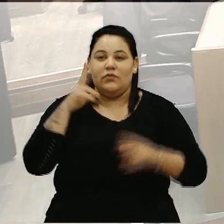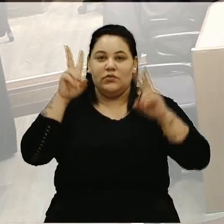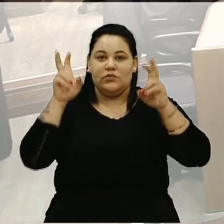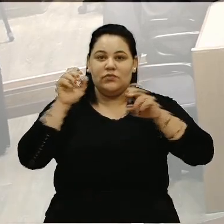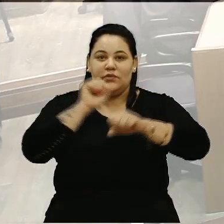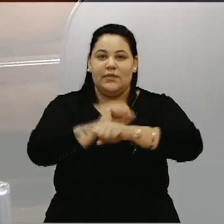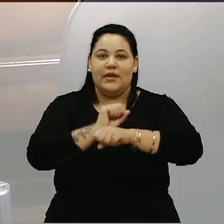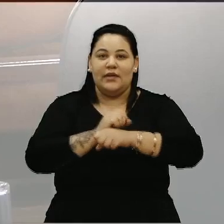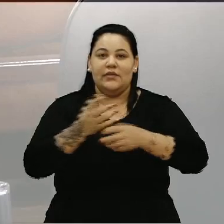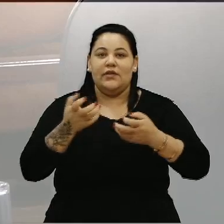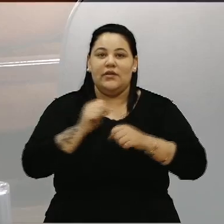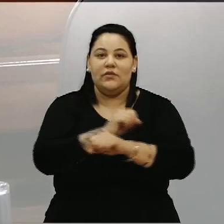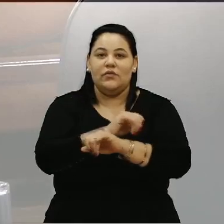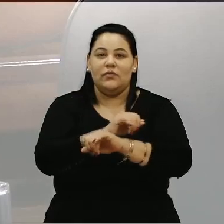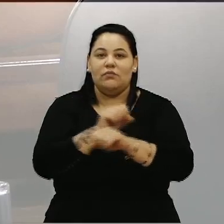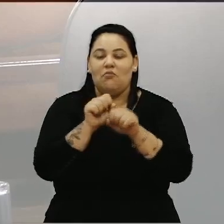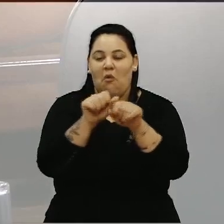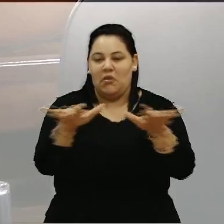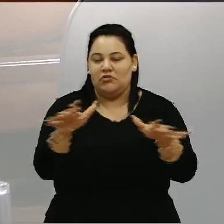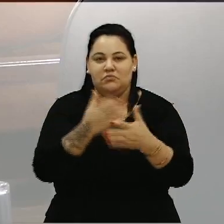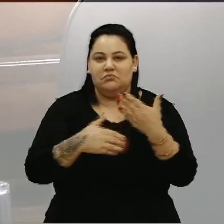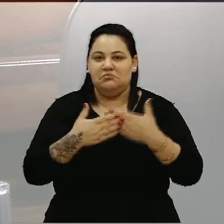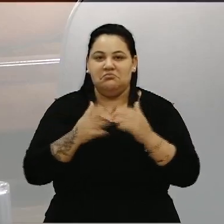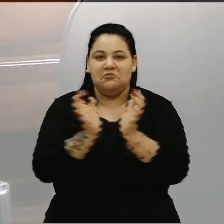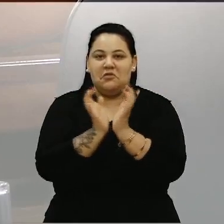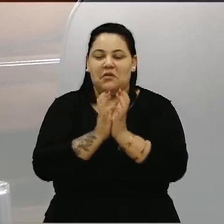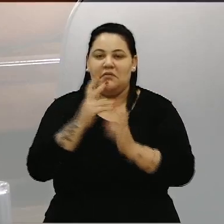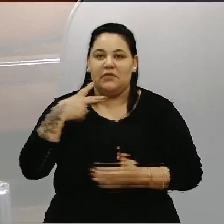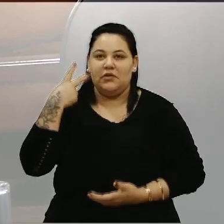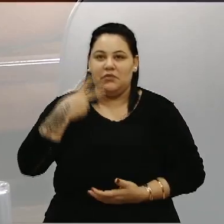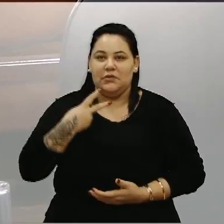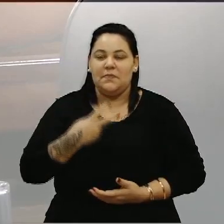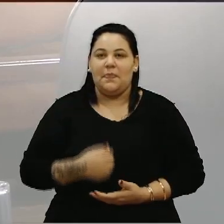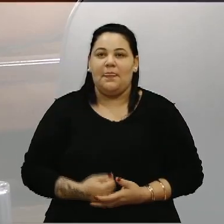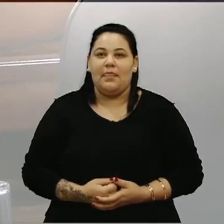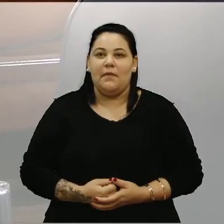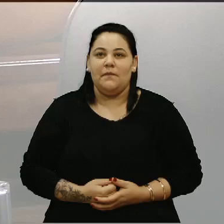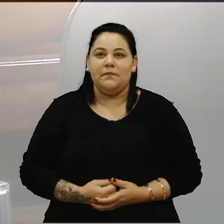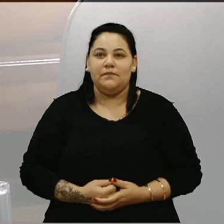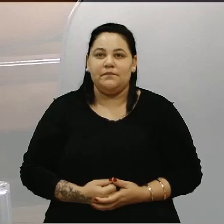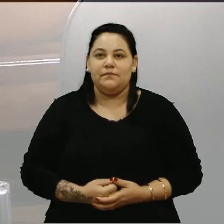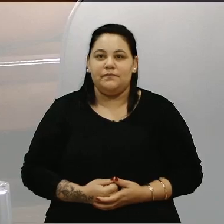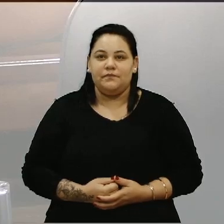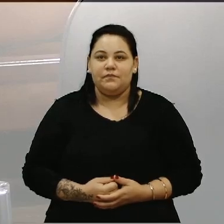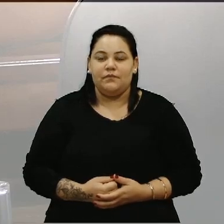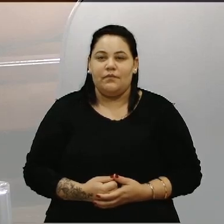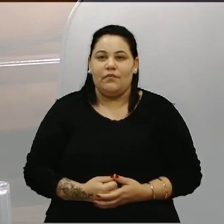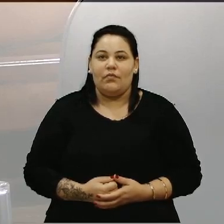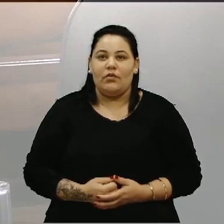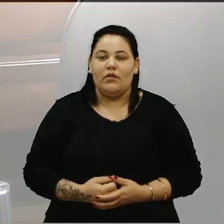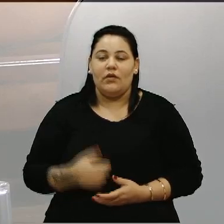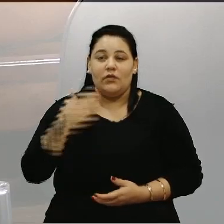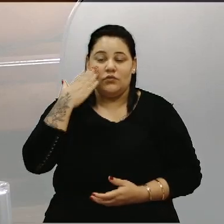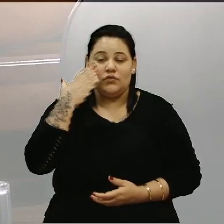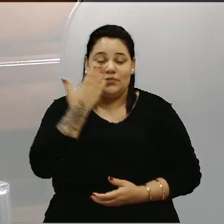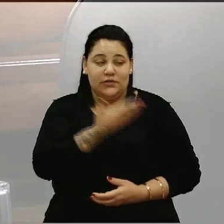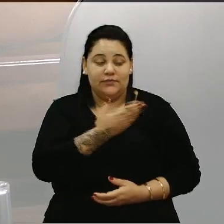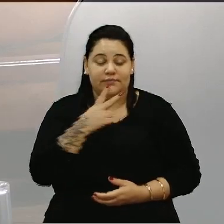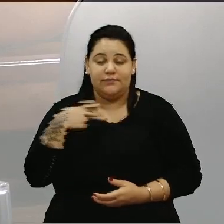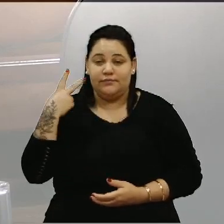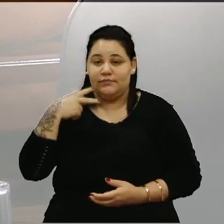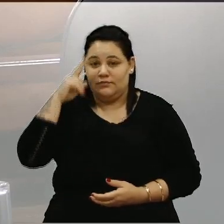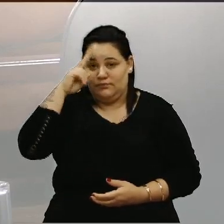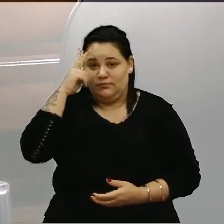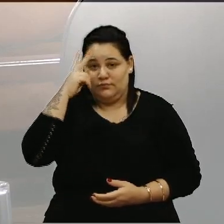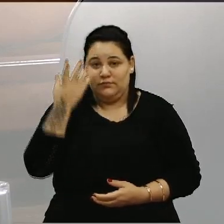quero compartilhar com todos os colegas vereadores e vereadoras, que eu fiquei sabendo, vereador Velocinoes, né? Enquanto presidente